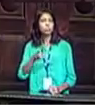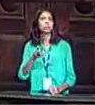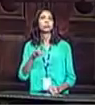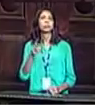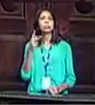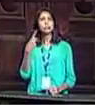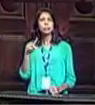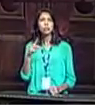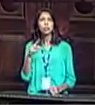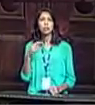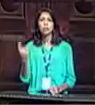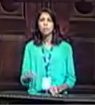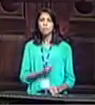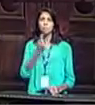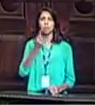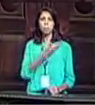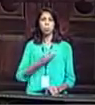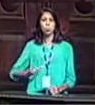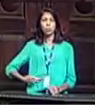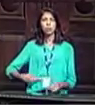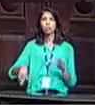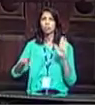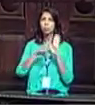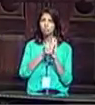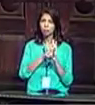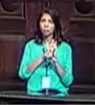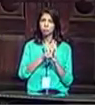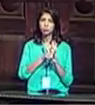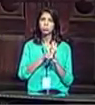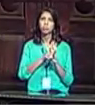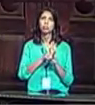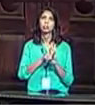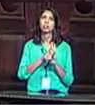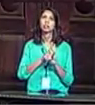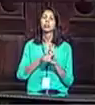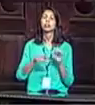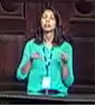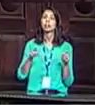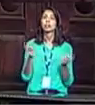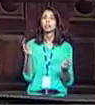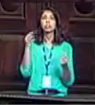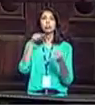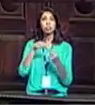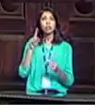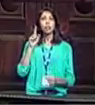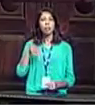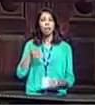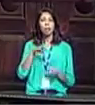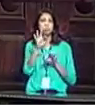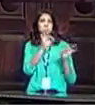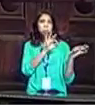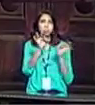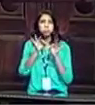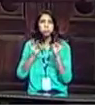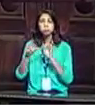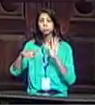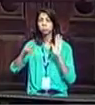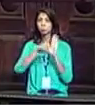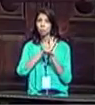o significado do poder legislativo no concernente à elaboração das